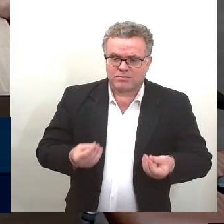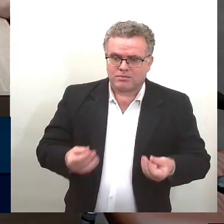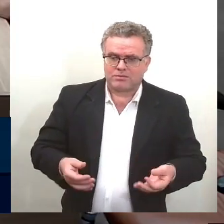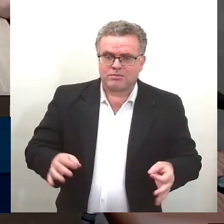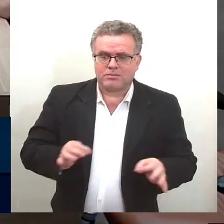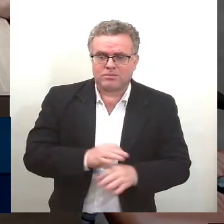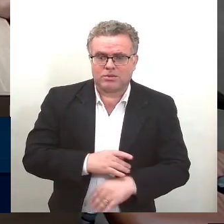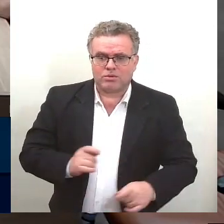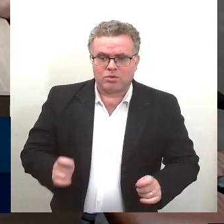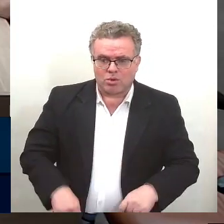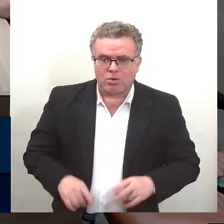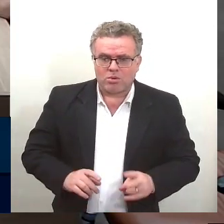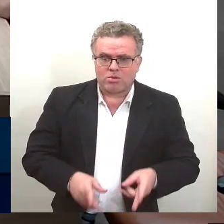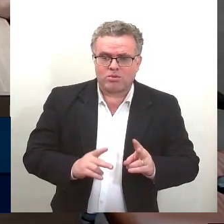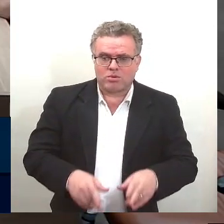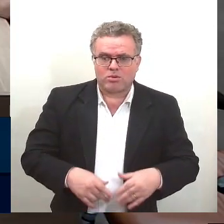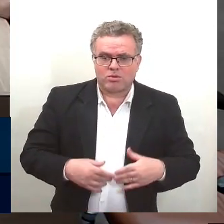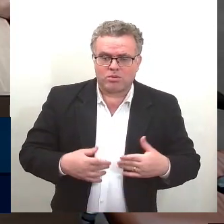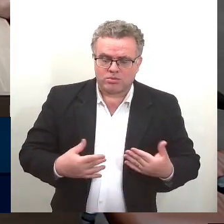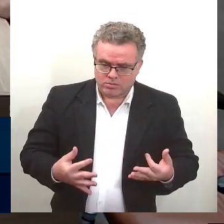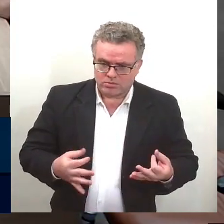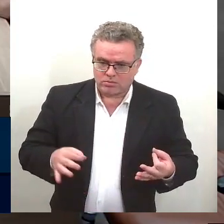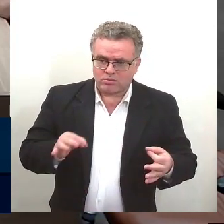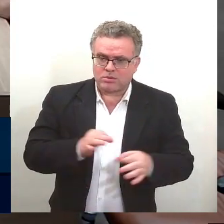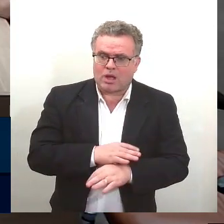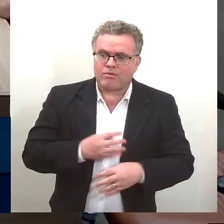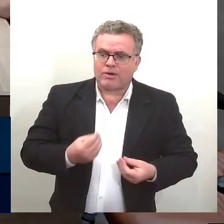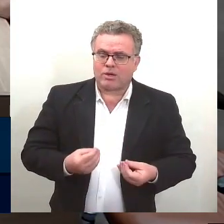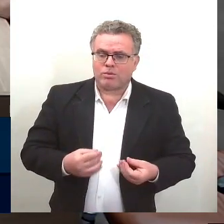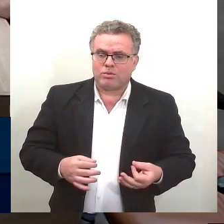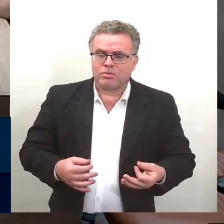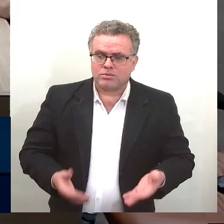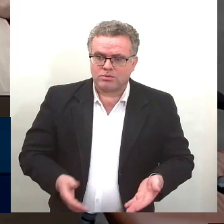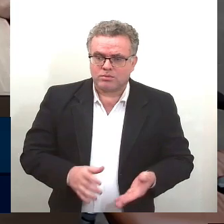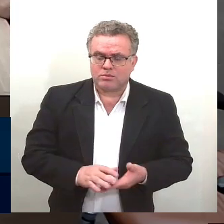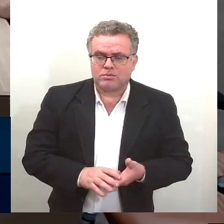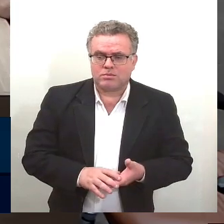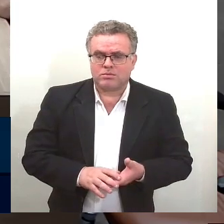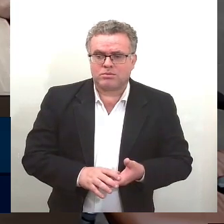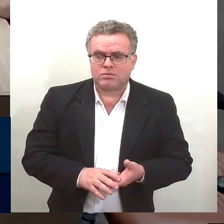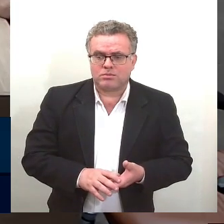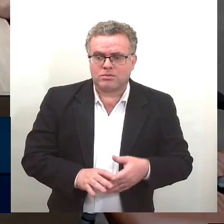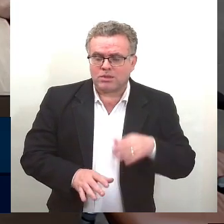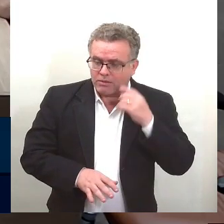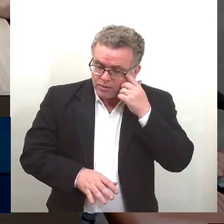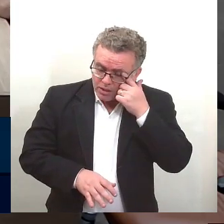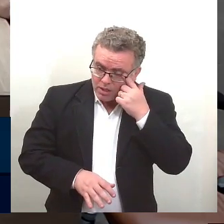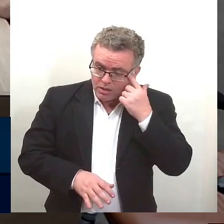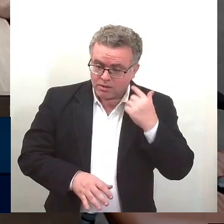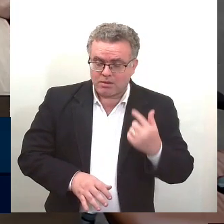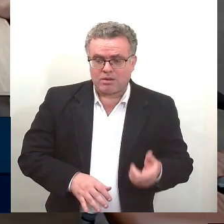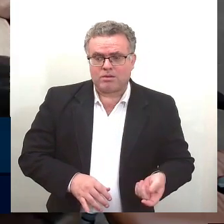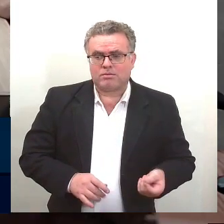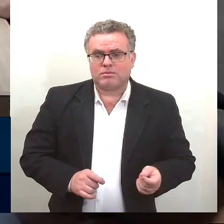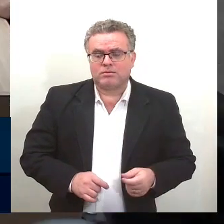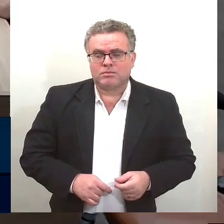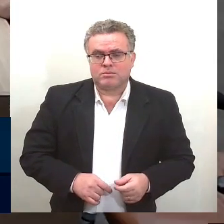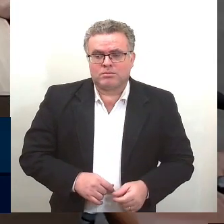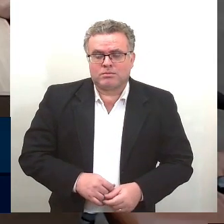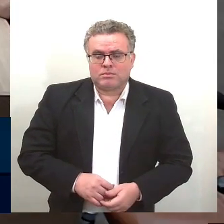Federal. Essa obra que todos nós que passamos na rodovia dos náufragos, hoje temos